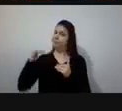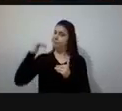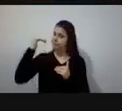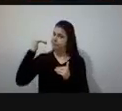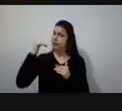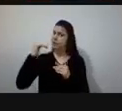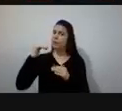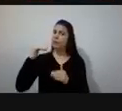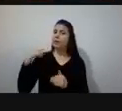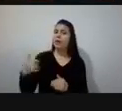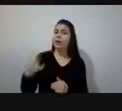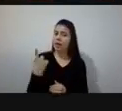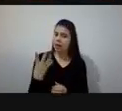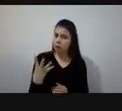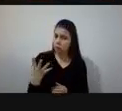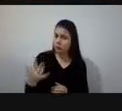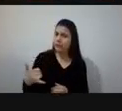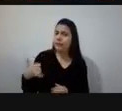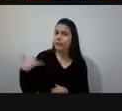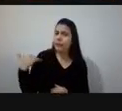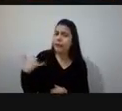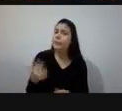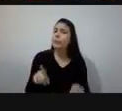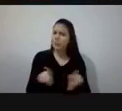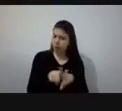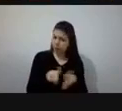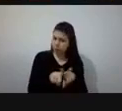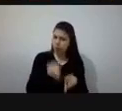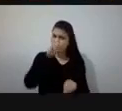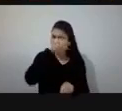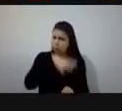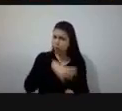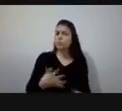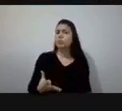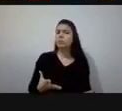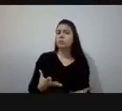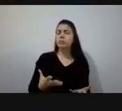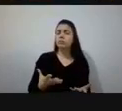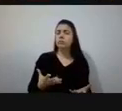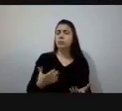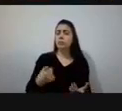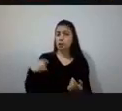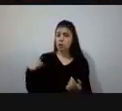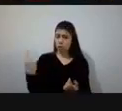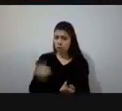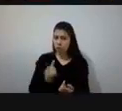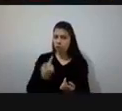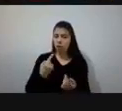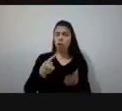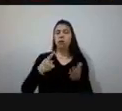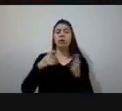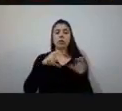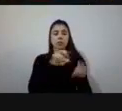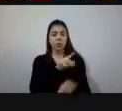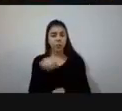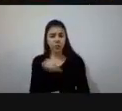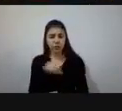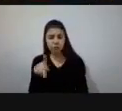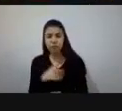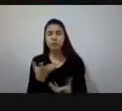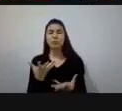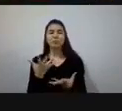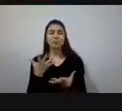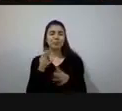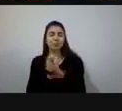dentro da escola tenham essa percepção muito clara de que isso pode ocorrer e de que essas situações têm que